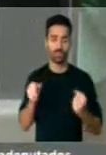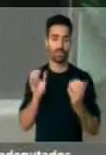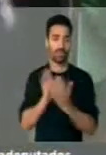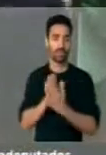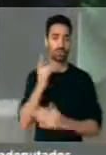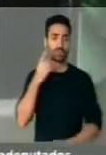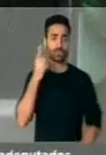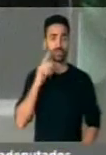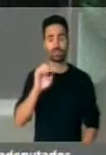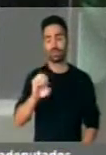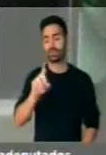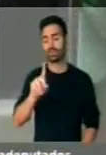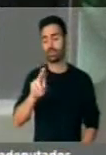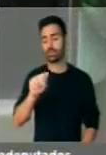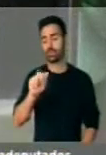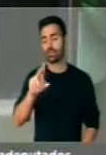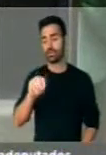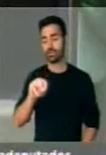Eduardo Cunha.